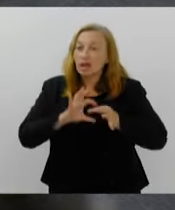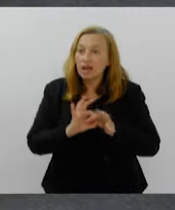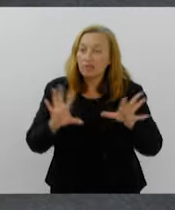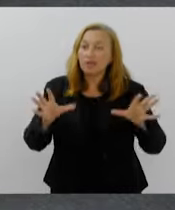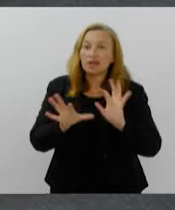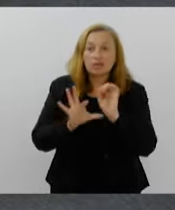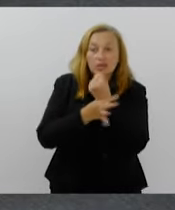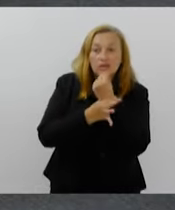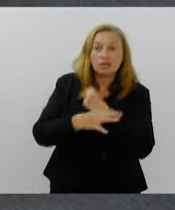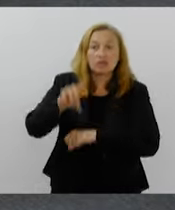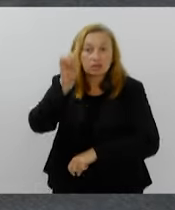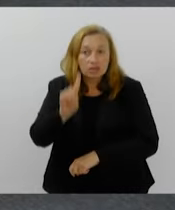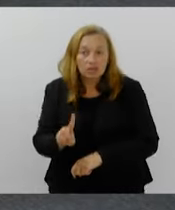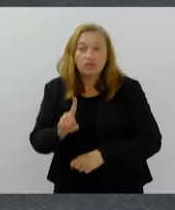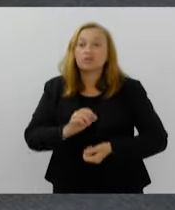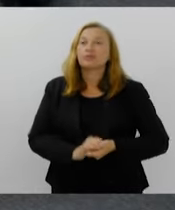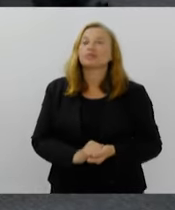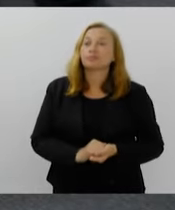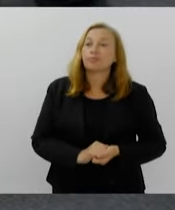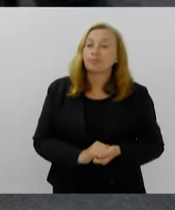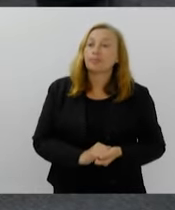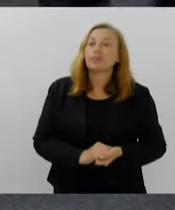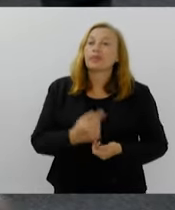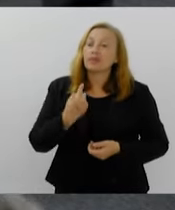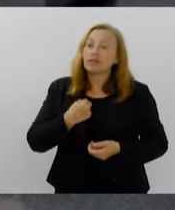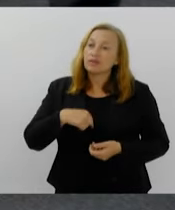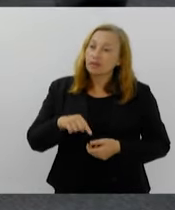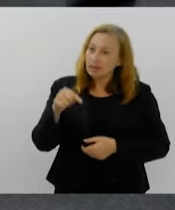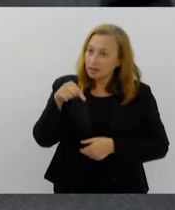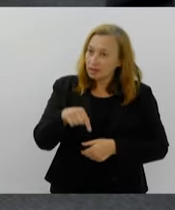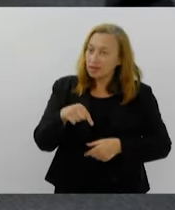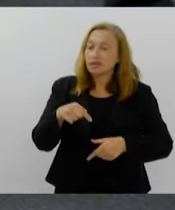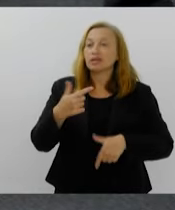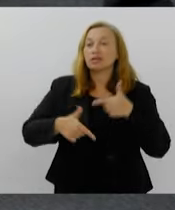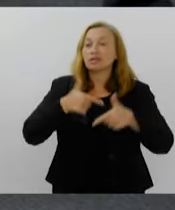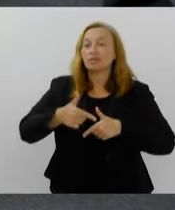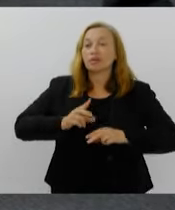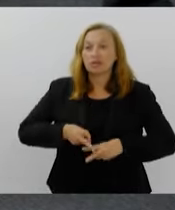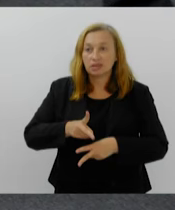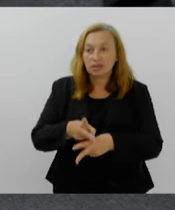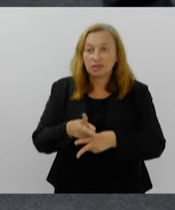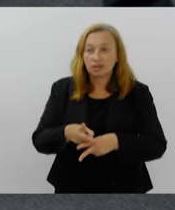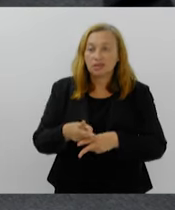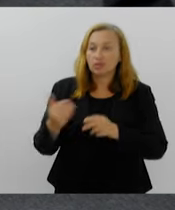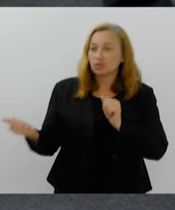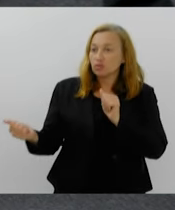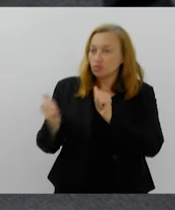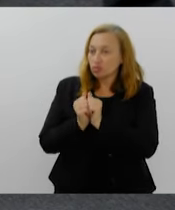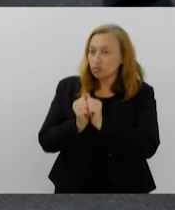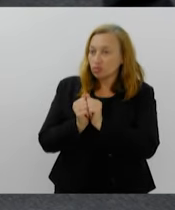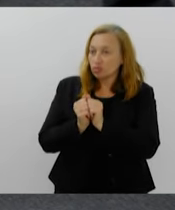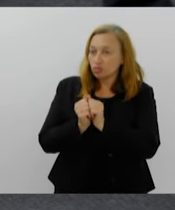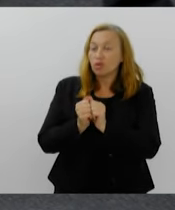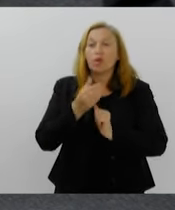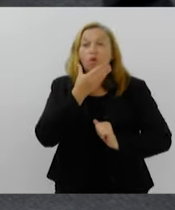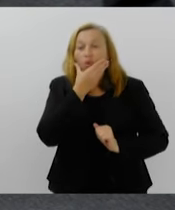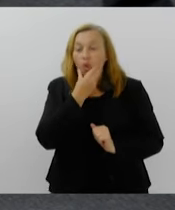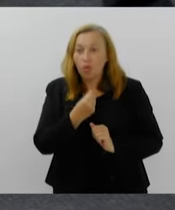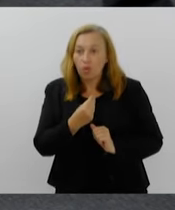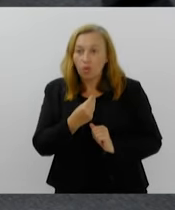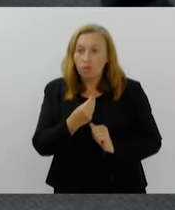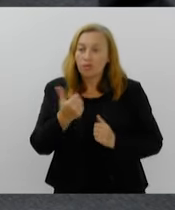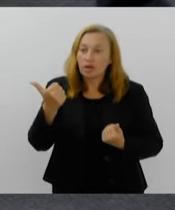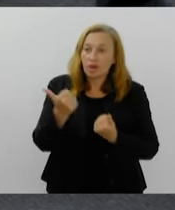garantida esse direito Garantido e a gente vai estar aqui trabalhando sempre lado a lado com os hom